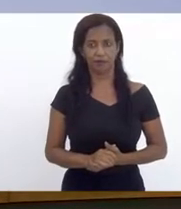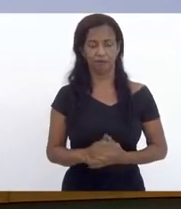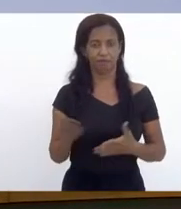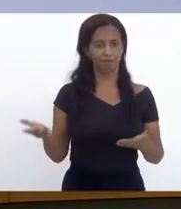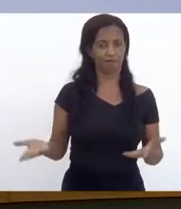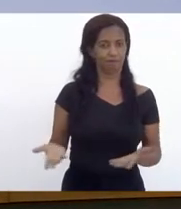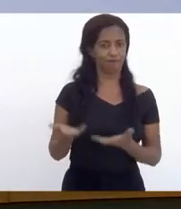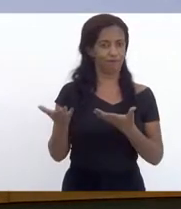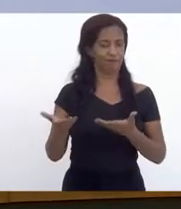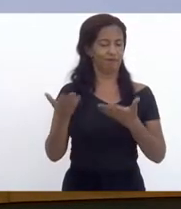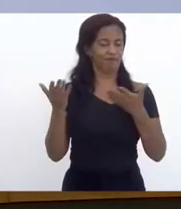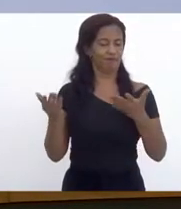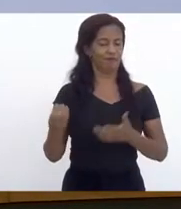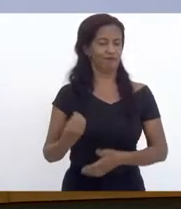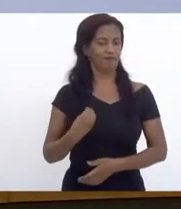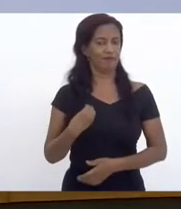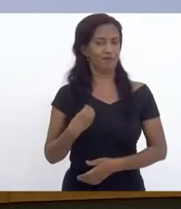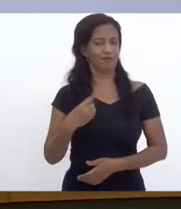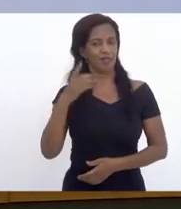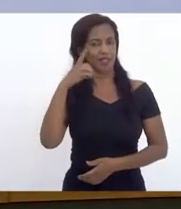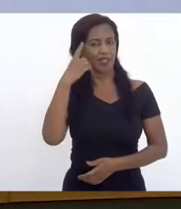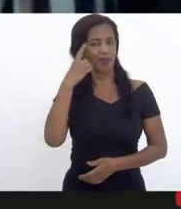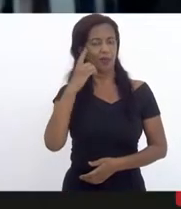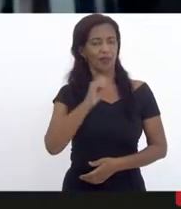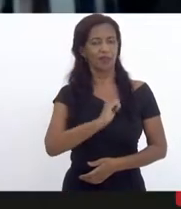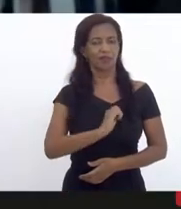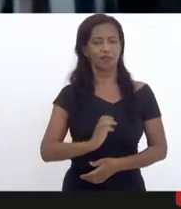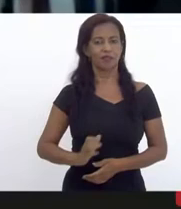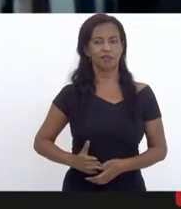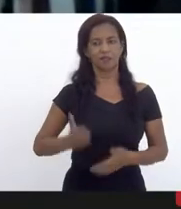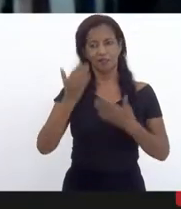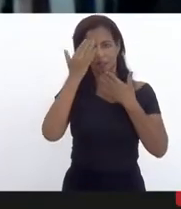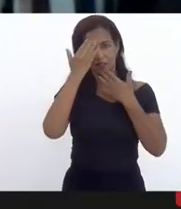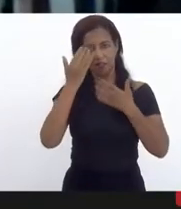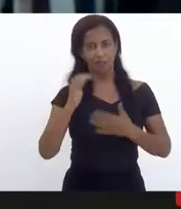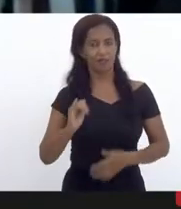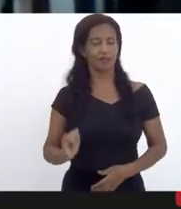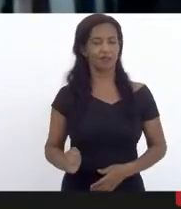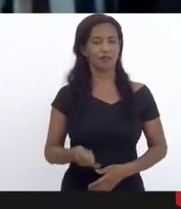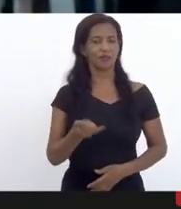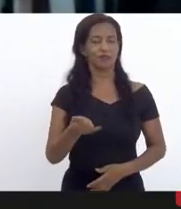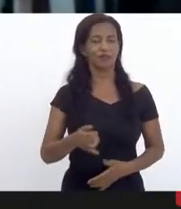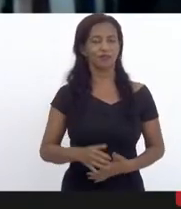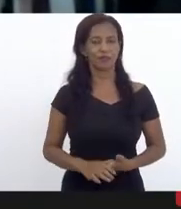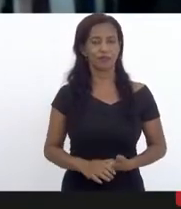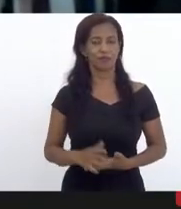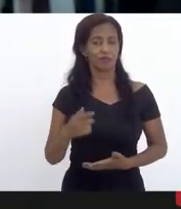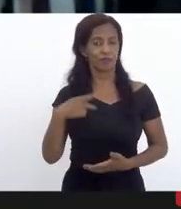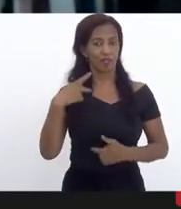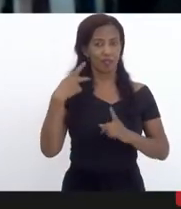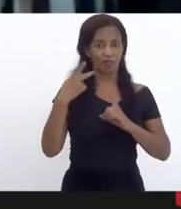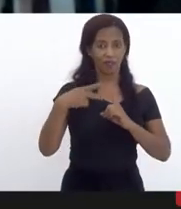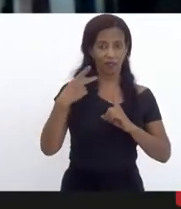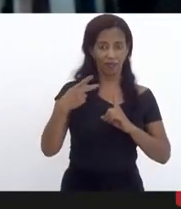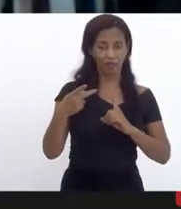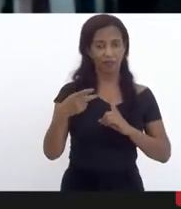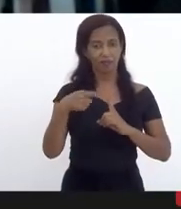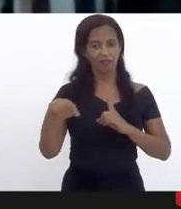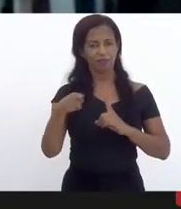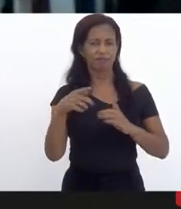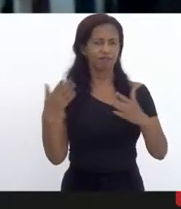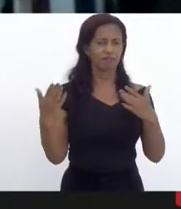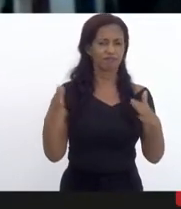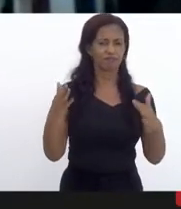enaltecer aí a presença do nosso deputado André Siciliano, agradecer muito essa oportunidade de estar falando com vocês,